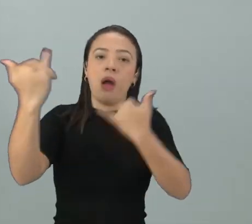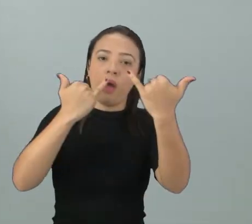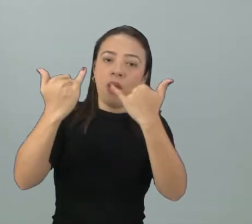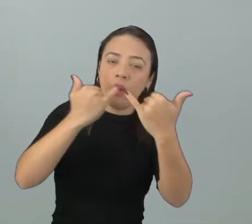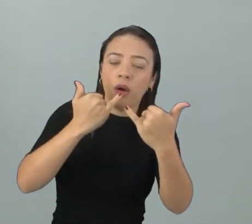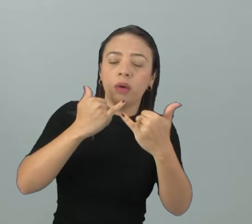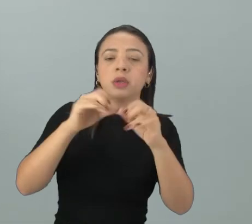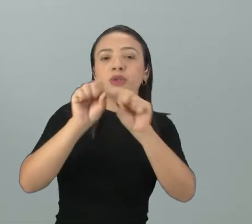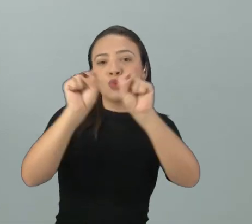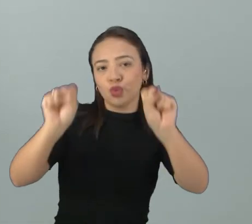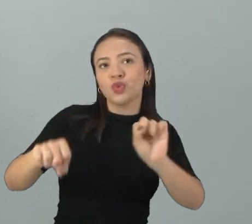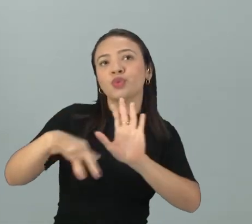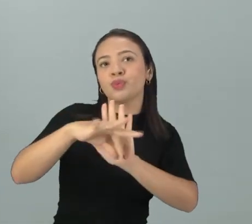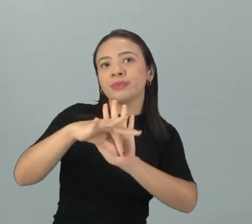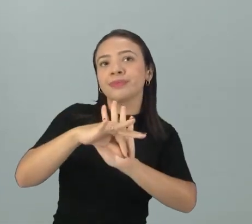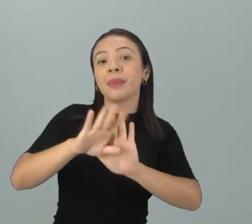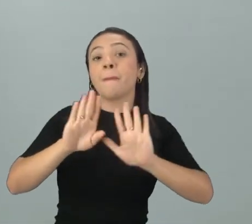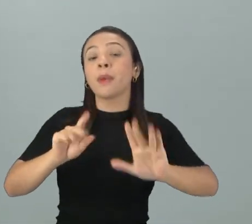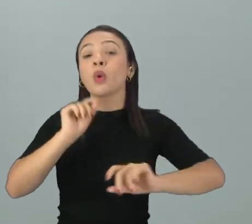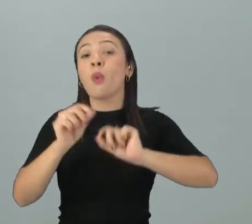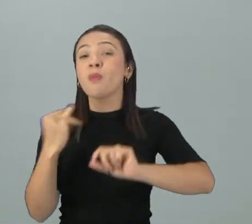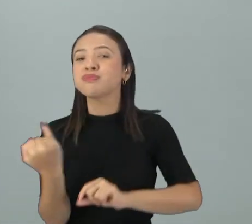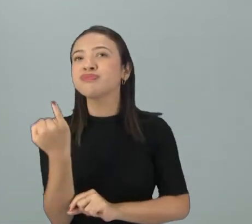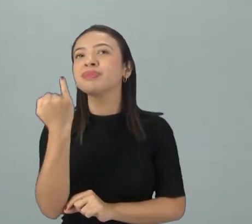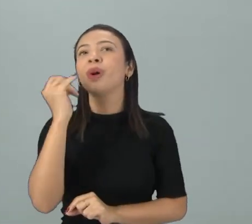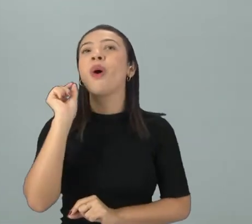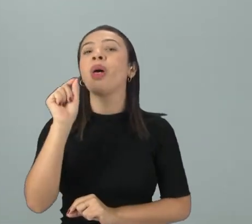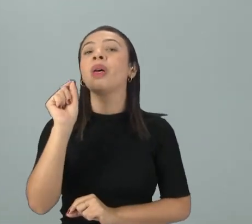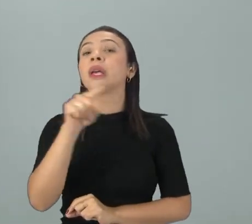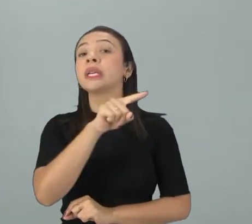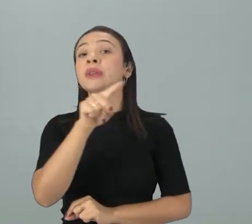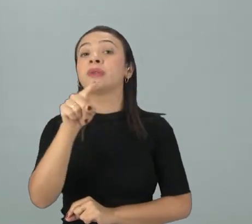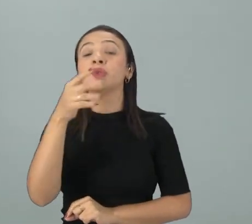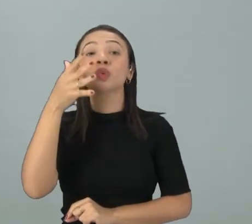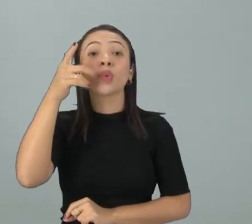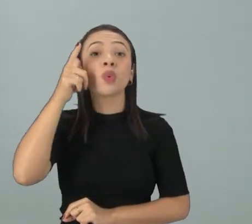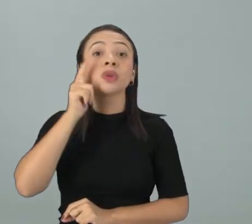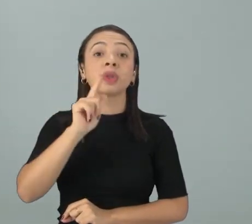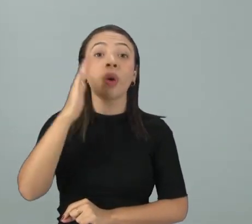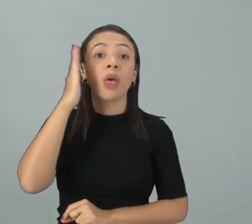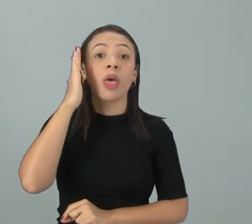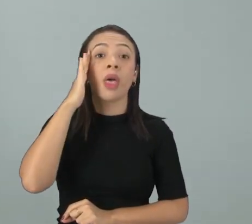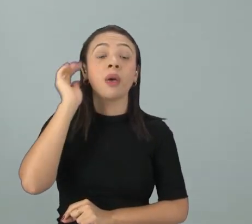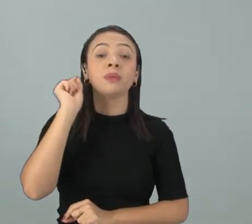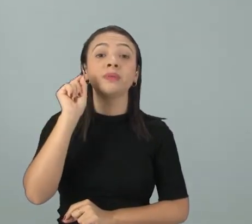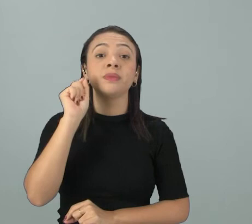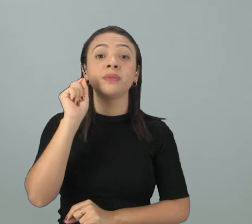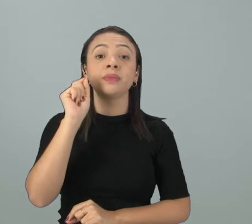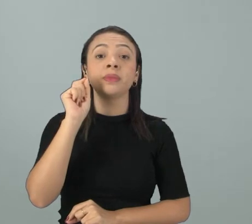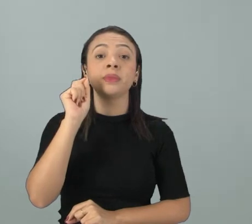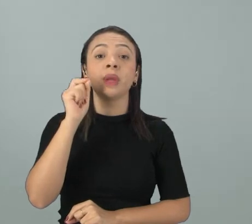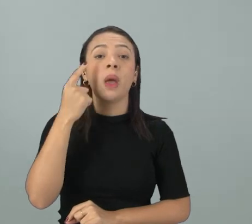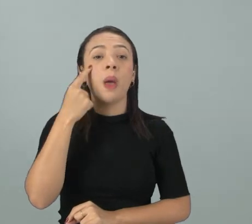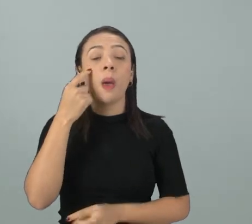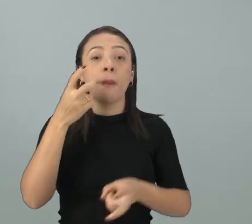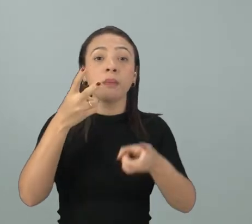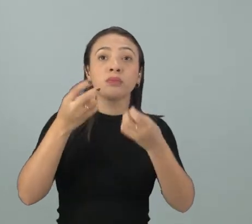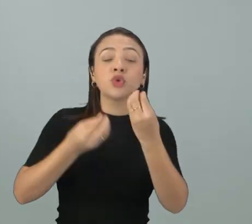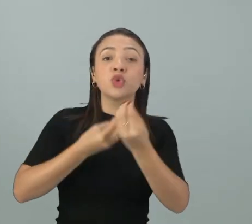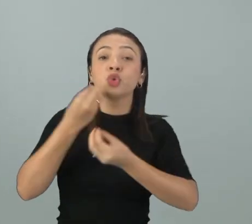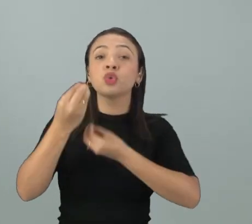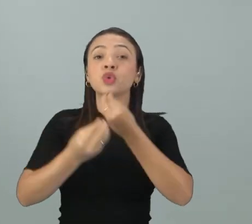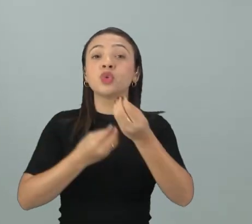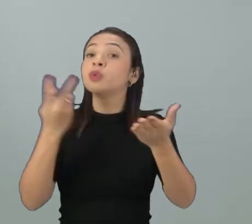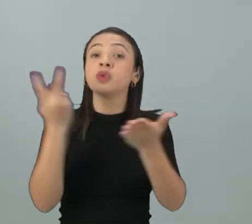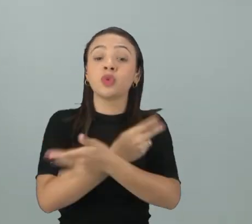pontos do sistema, tá? O mais importante dessa aula é que vocês tenham na mente de vocês a imagem, né, a